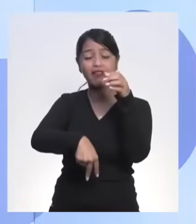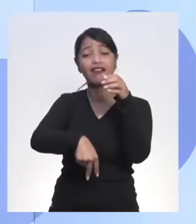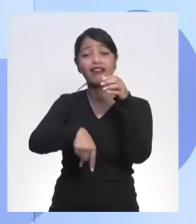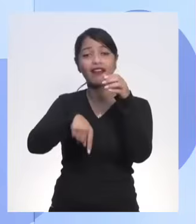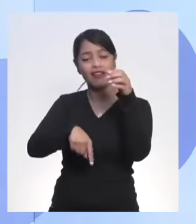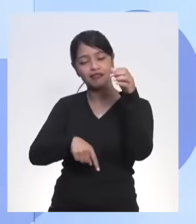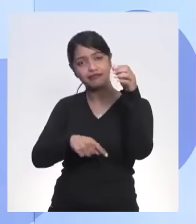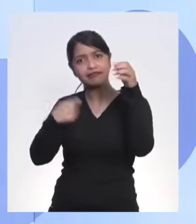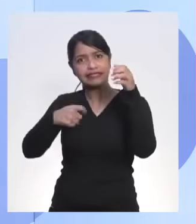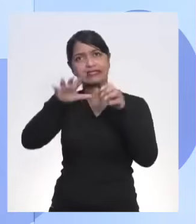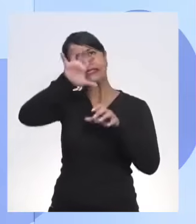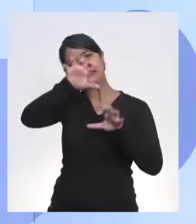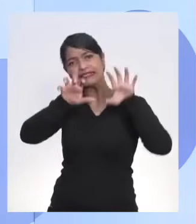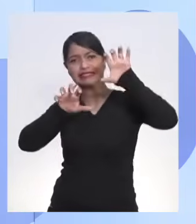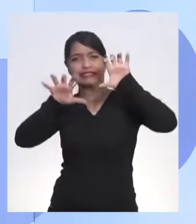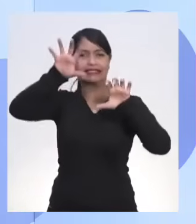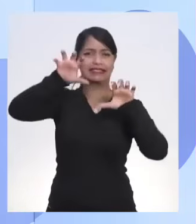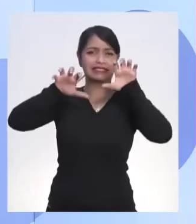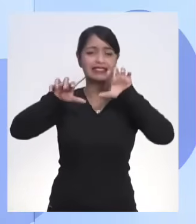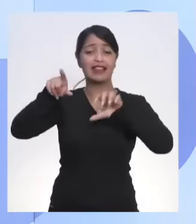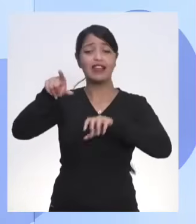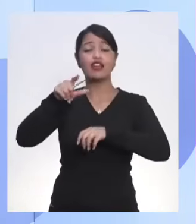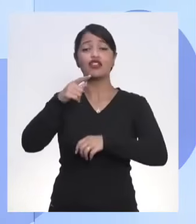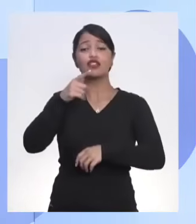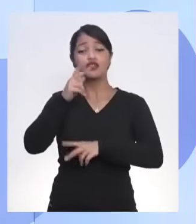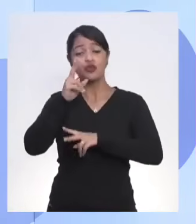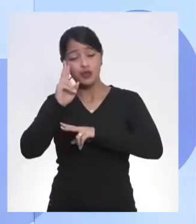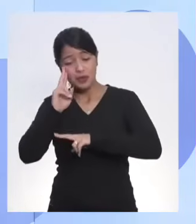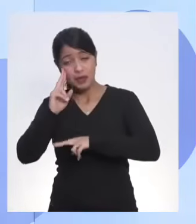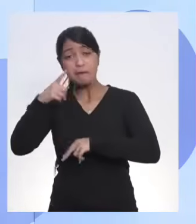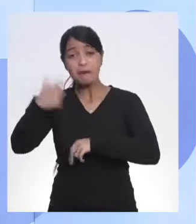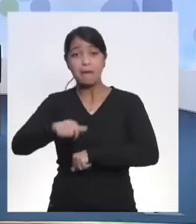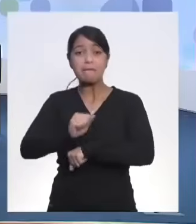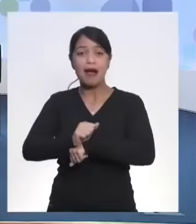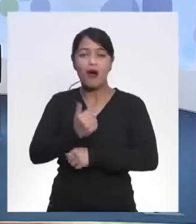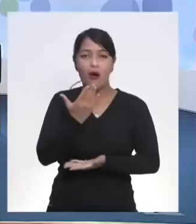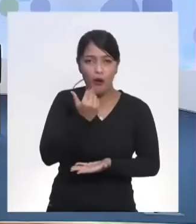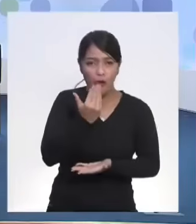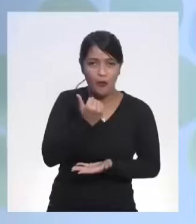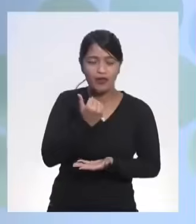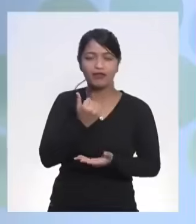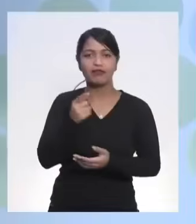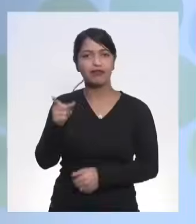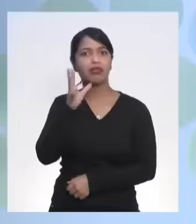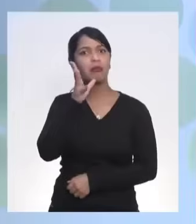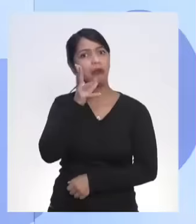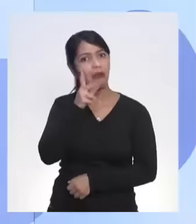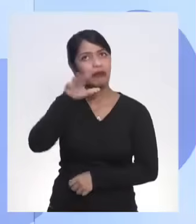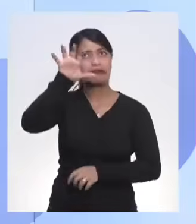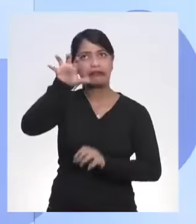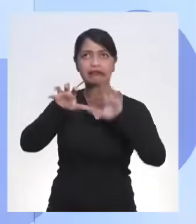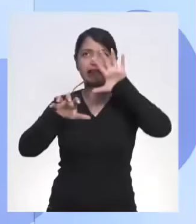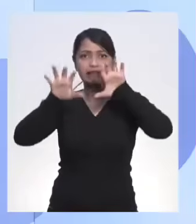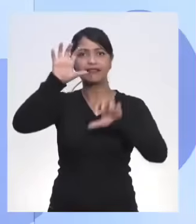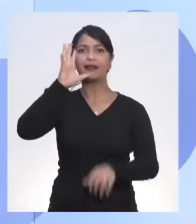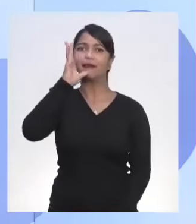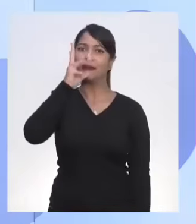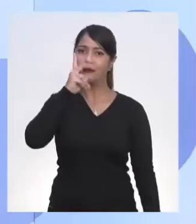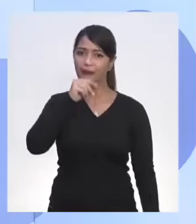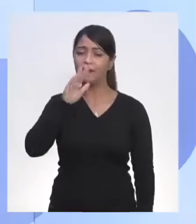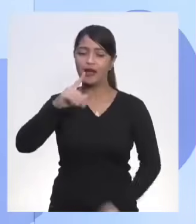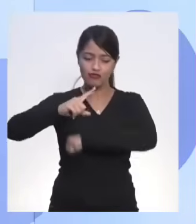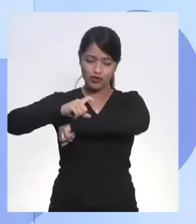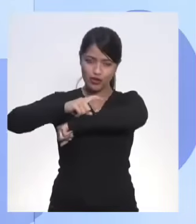Então, ou seja, no caso dele, ia demorar um pouco mais essa saída. Pode ser. Eu acho. Mas a minhoquinha é mais esperta. Ela